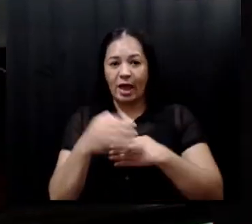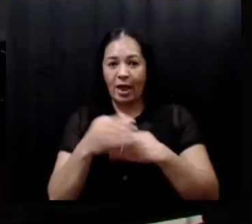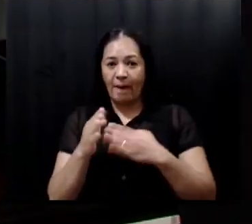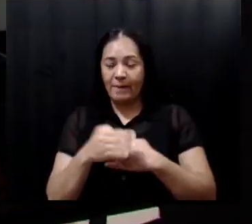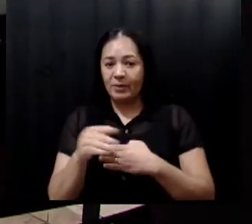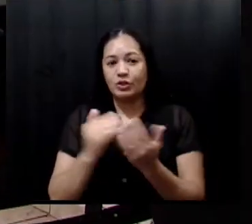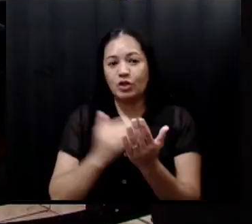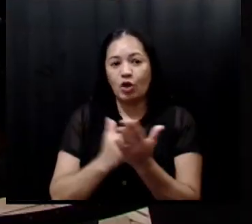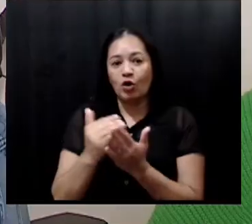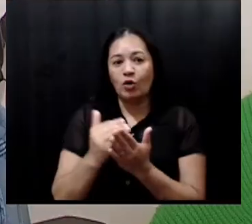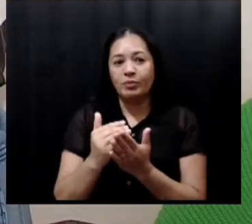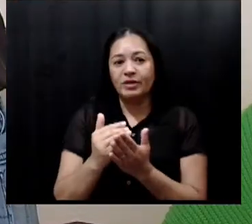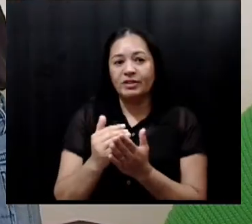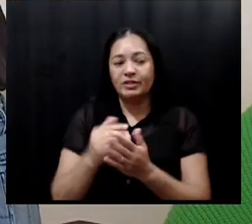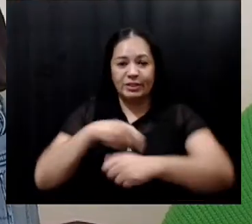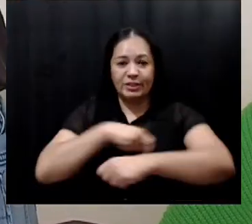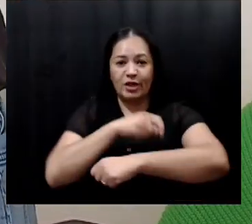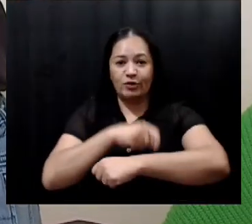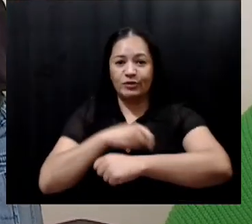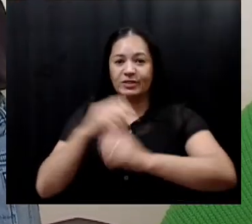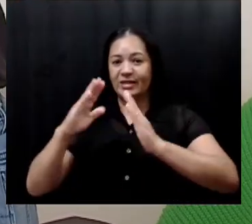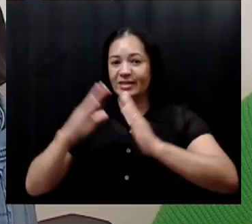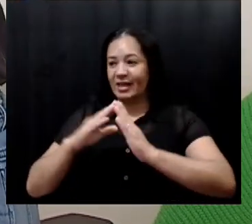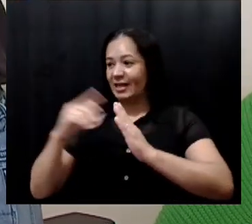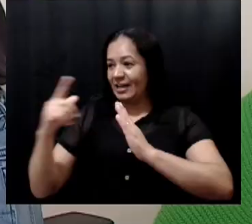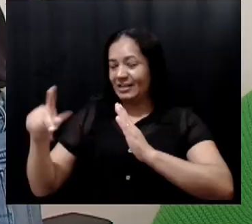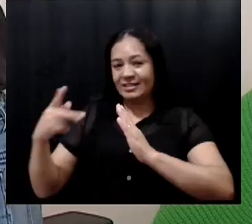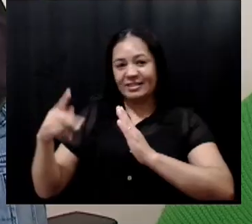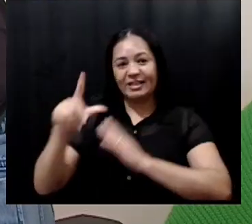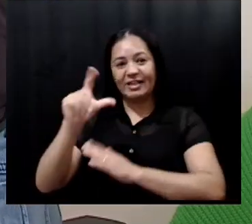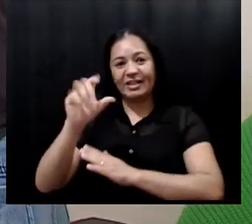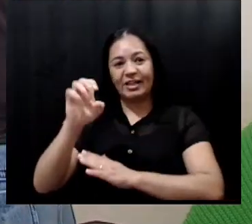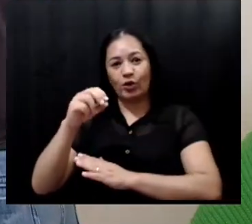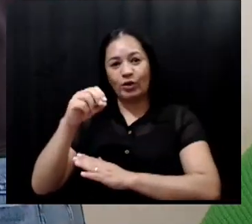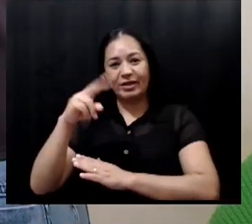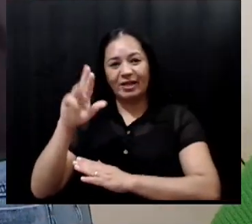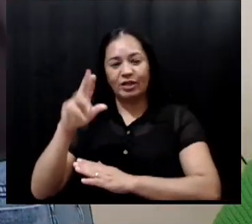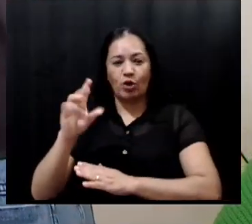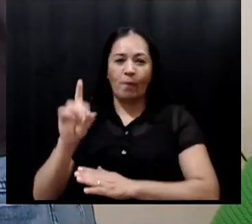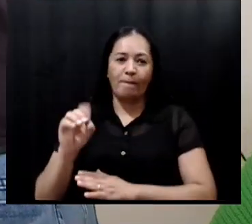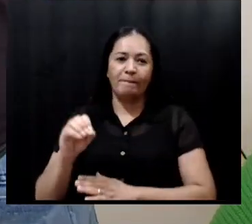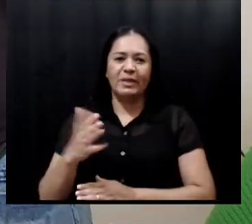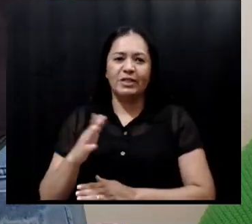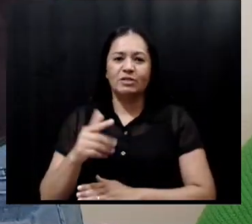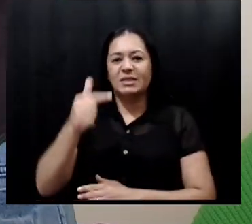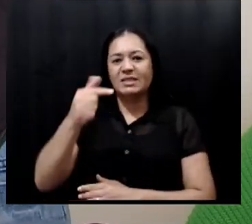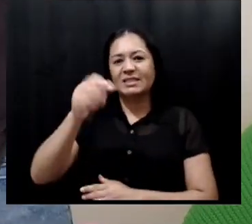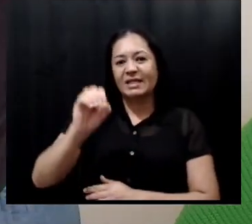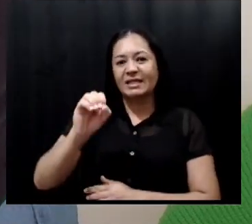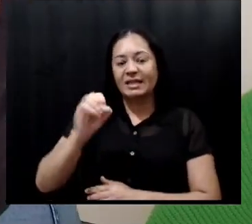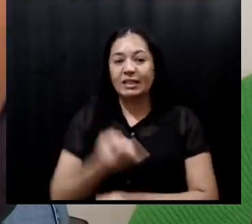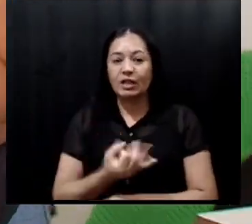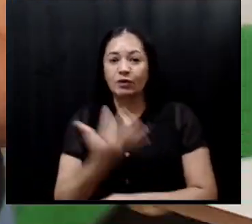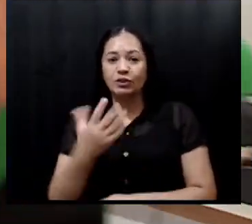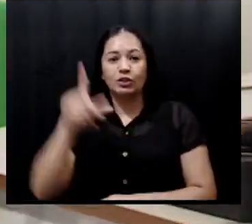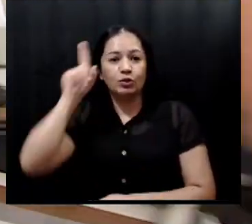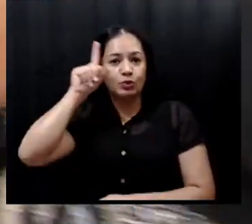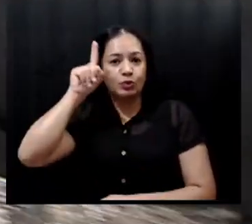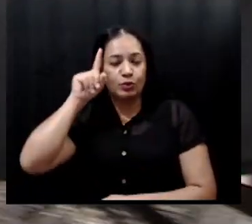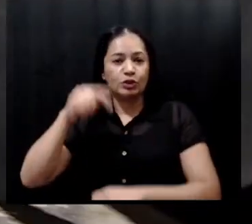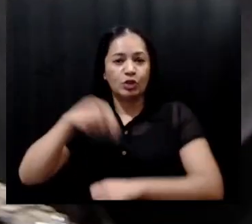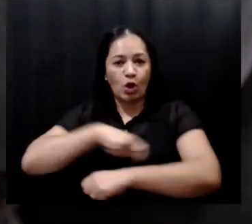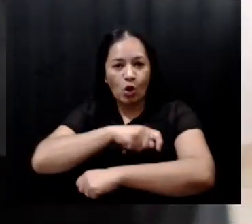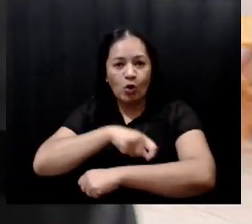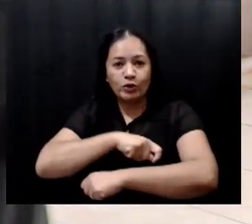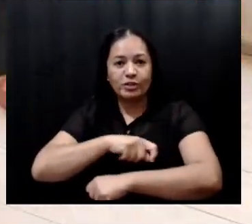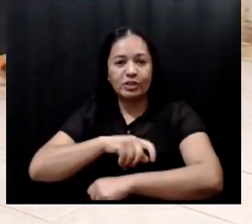da casa do Leonardo, vende diariamente, em média, 70 unidades. Cozinhar faz parte da rotina dele